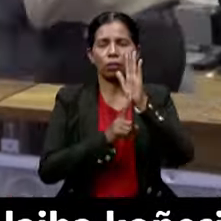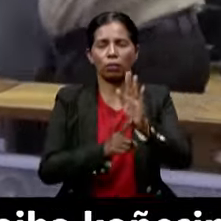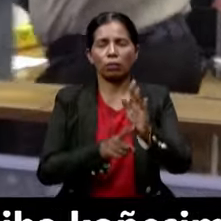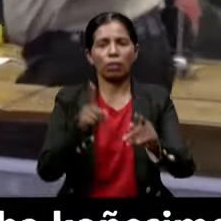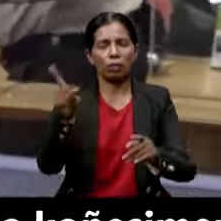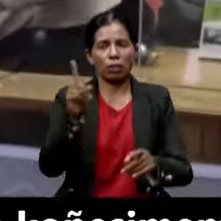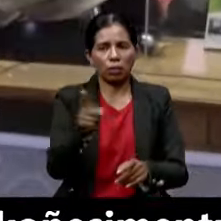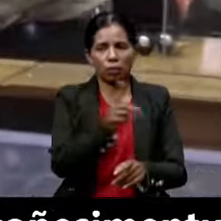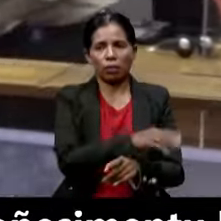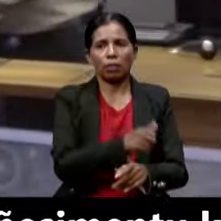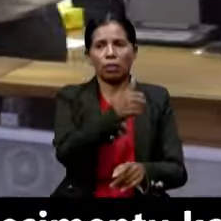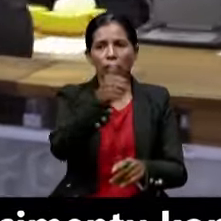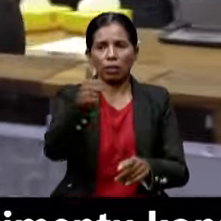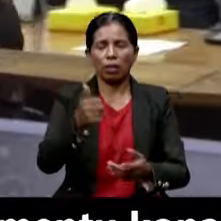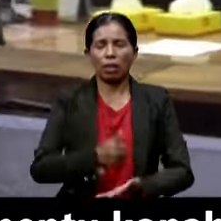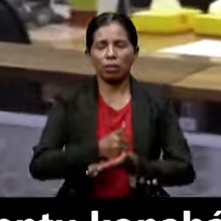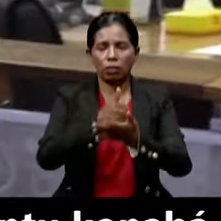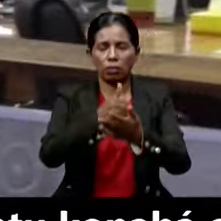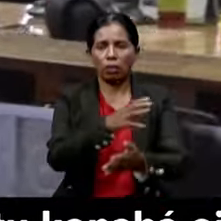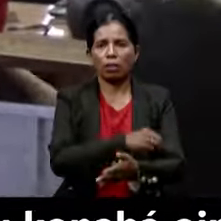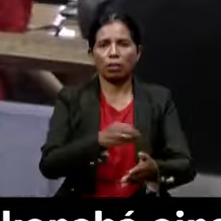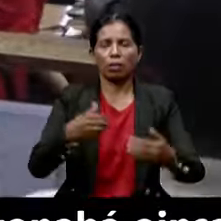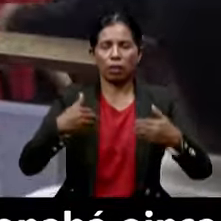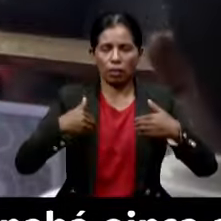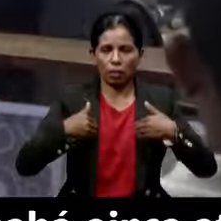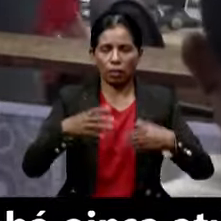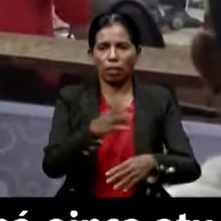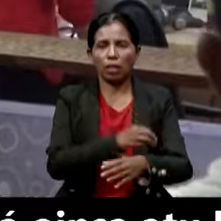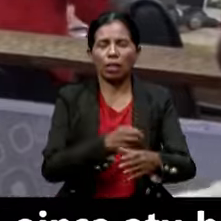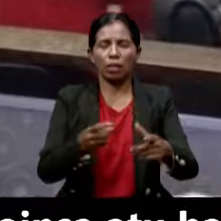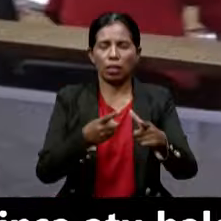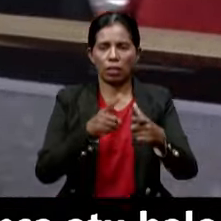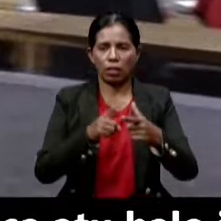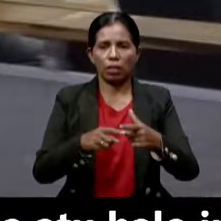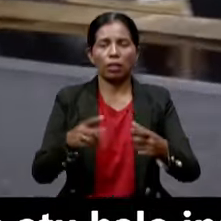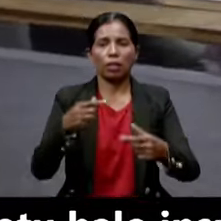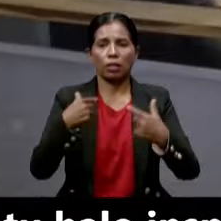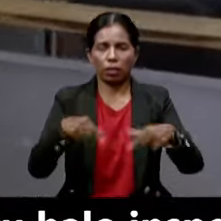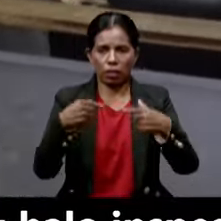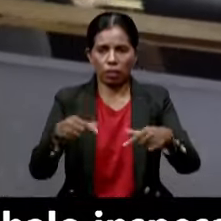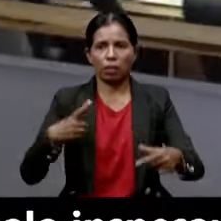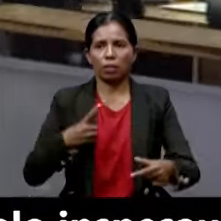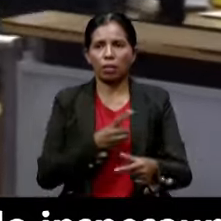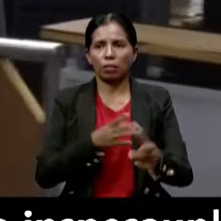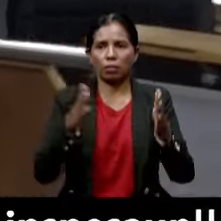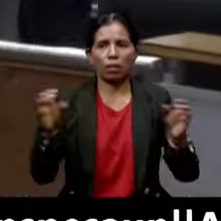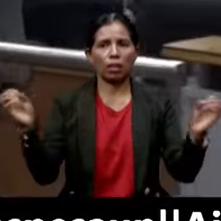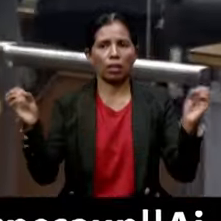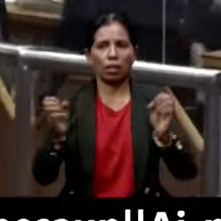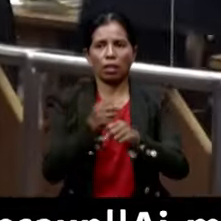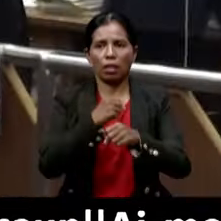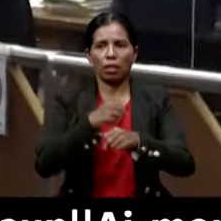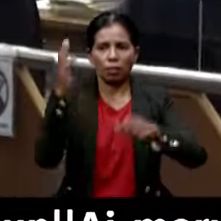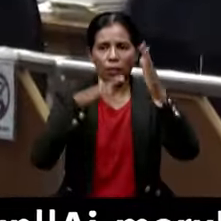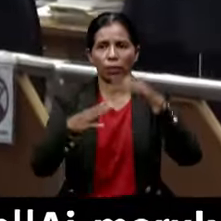Mbamalu, também ideia que defende nha argumento, onde amoço desentendimento entre deputado Cira, mas que lá acontece agressão física.